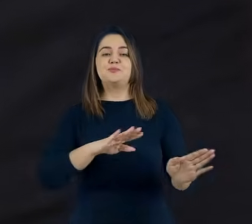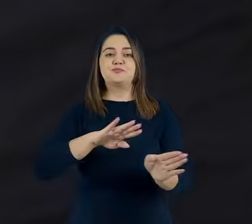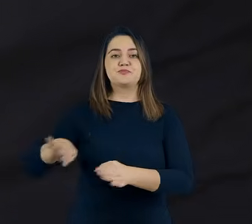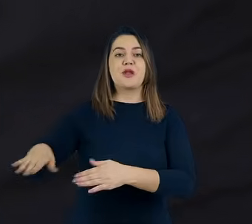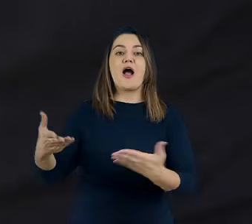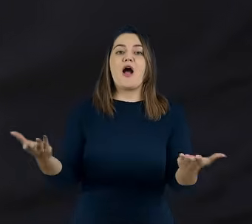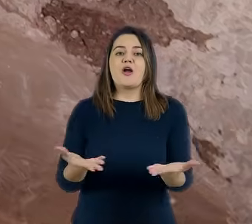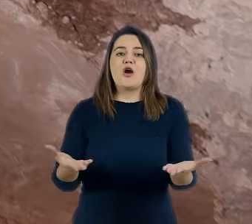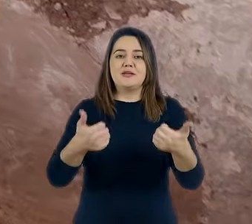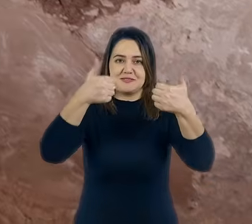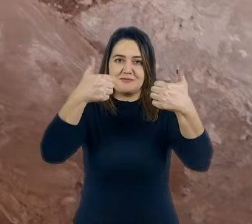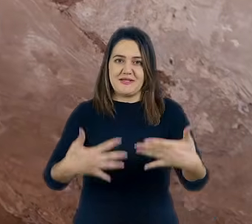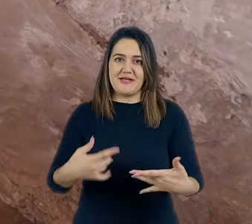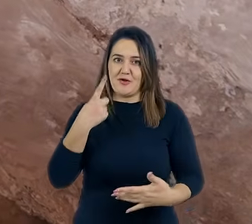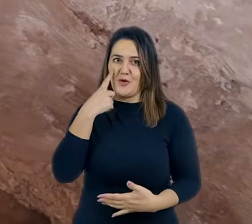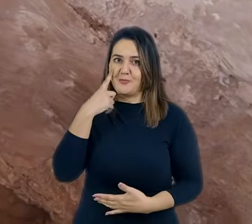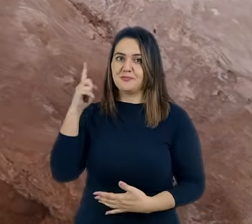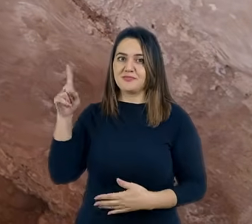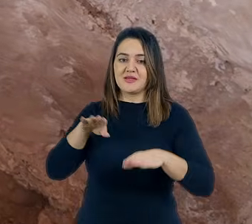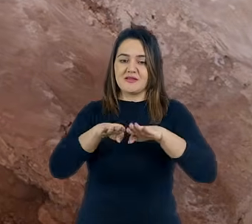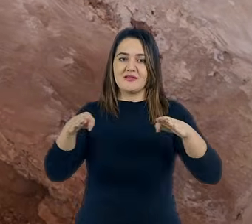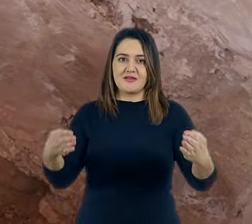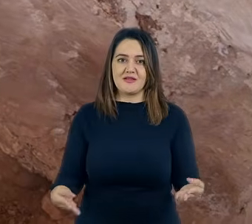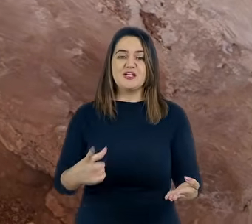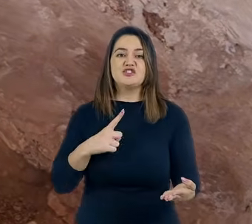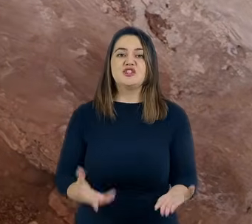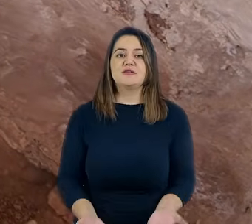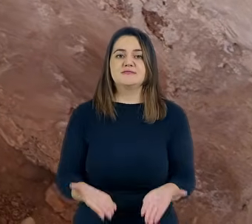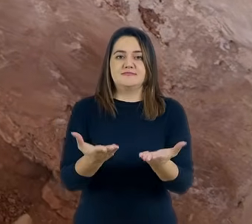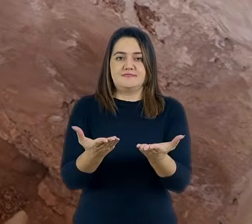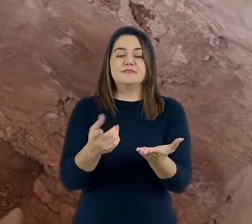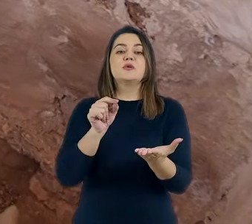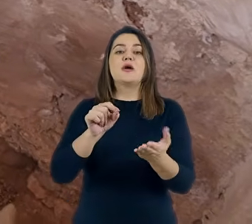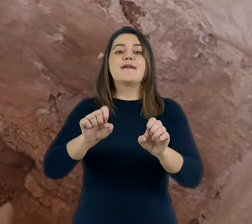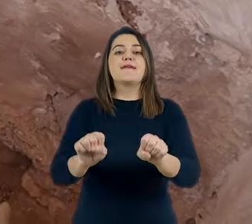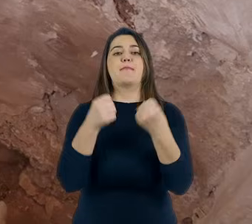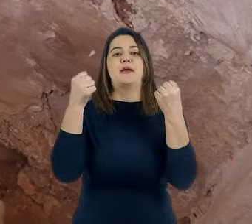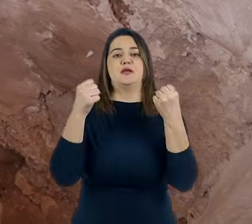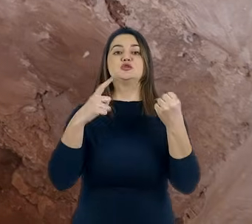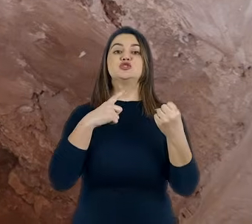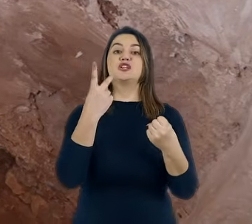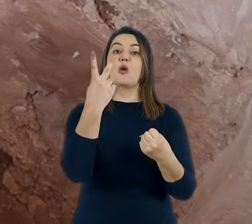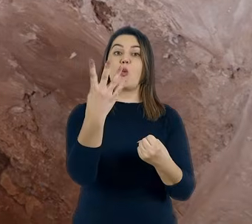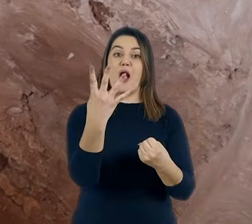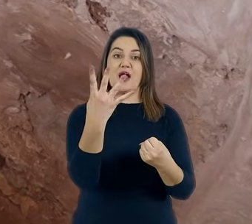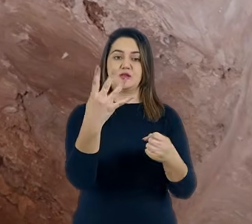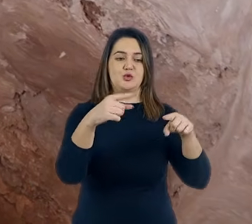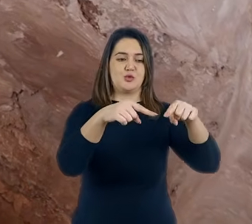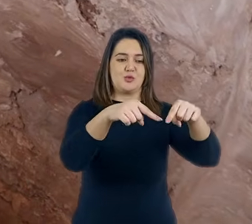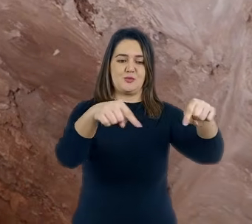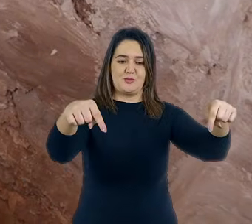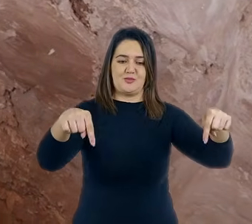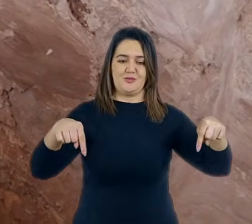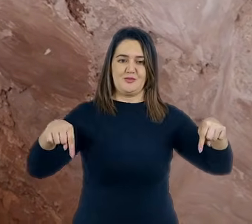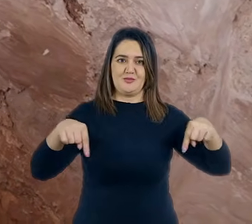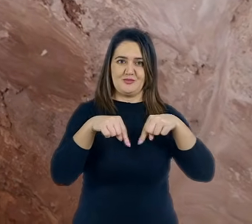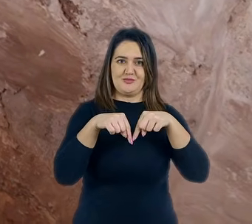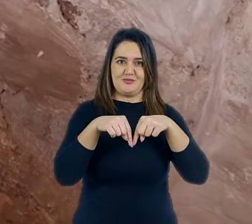aqui, esse altar também foi quebrado. Ele tinha originalmente 4 pontas aqui, que